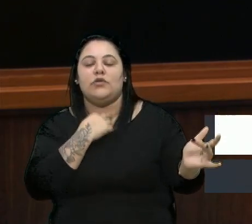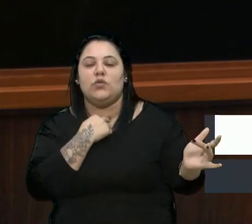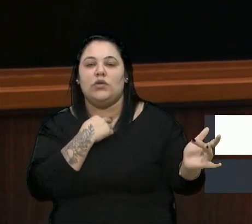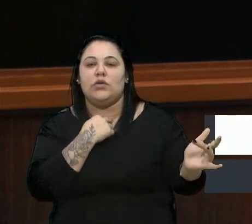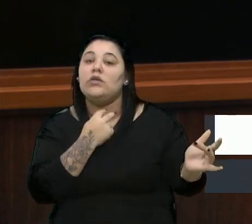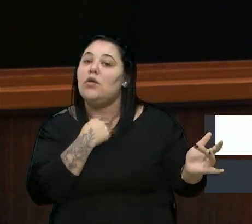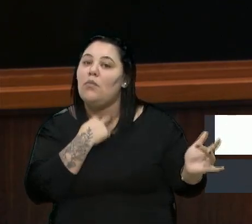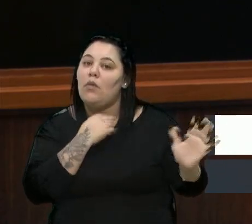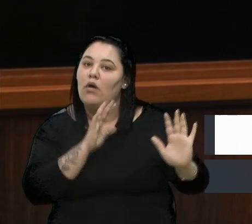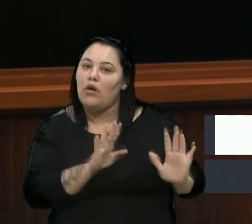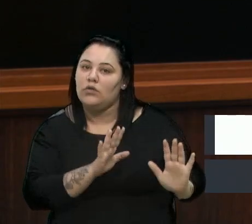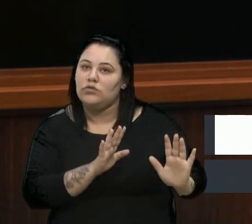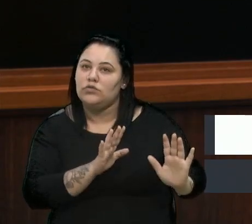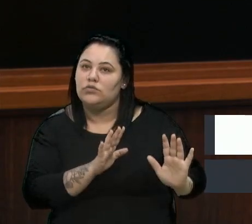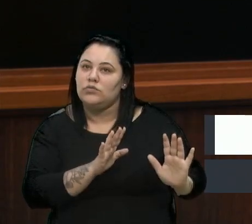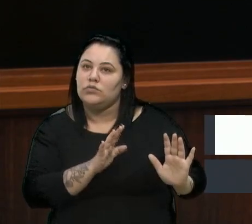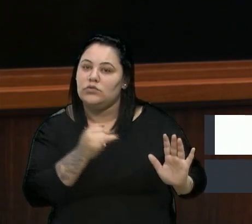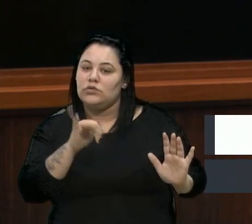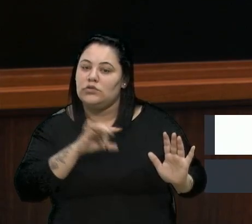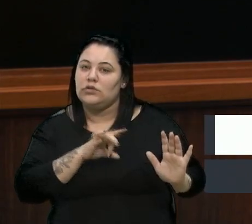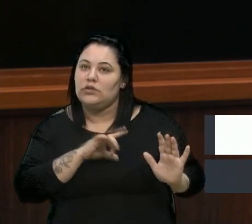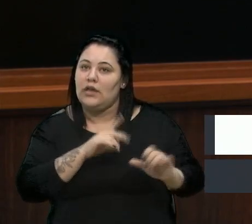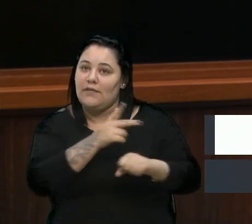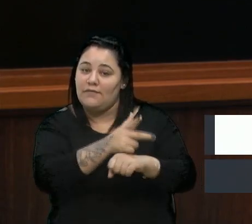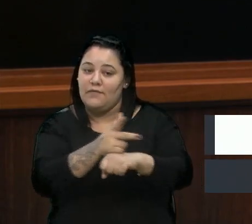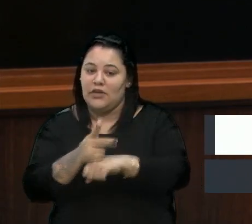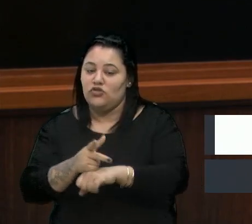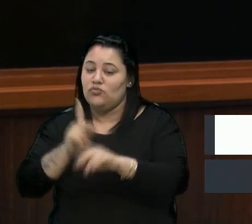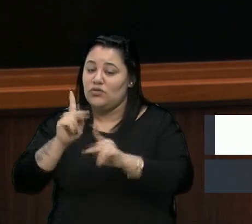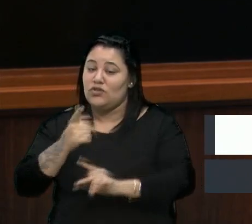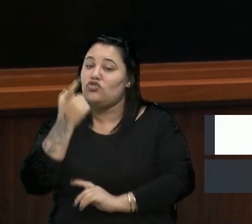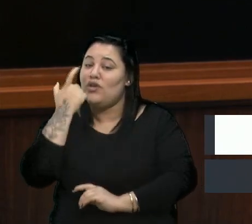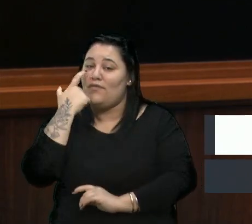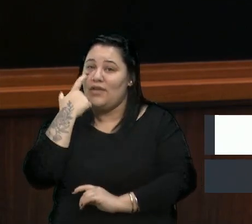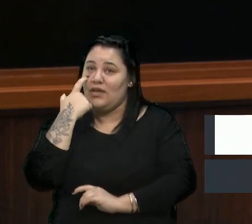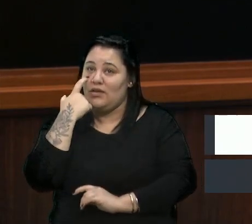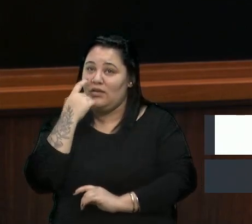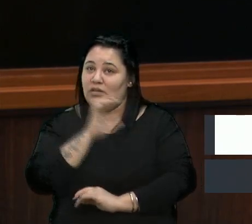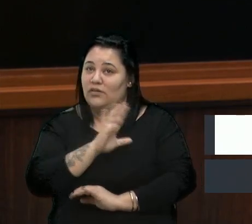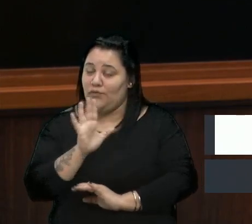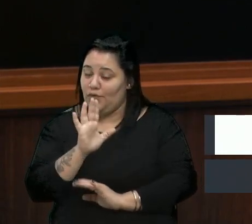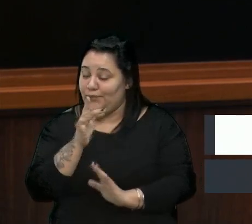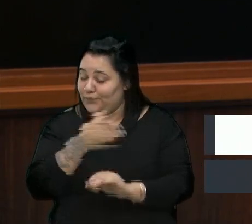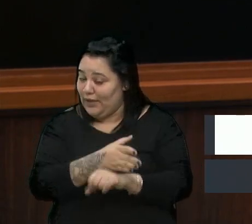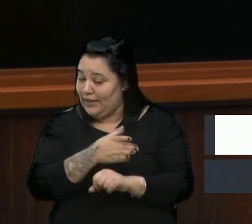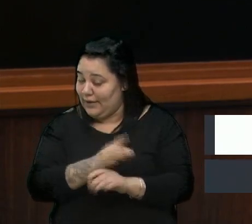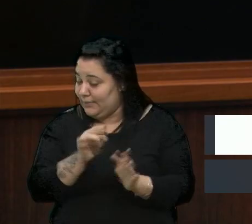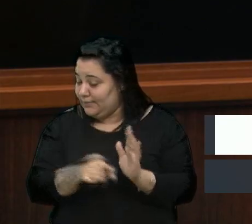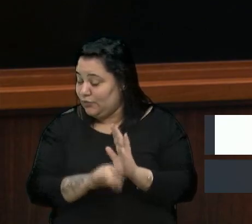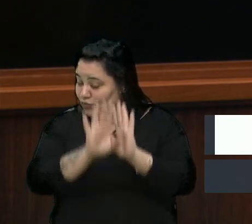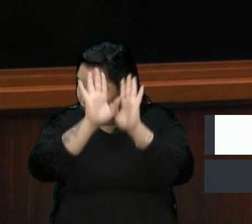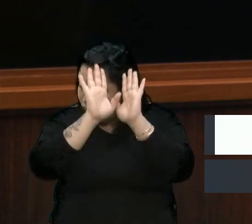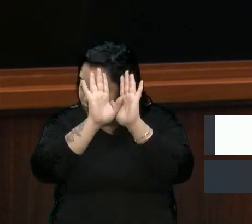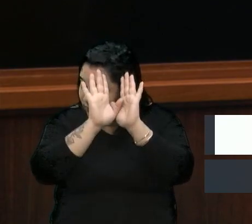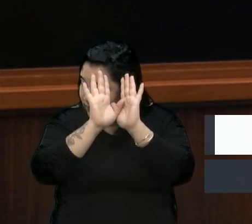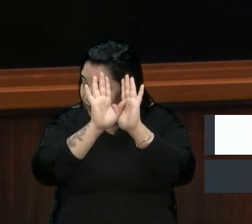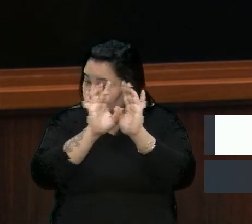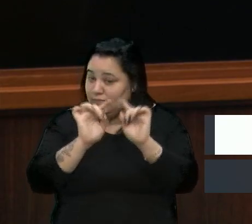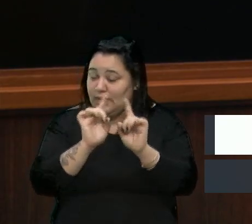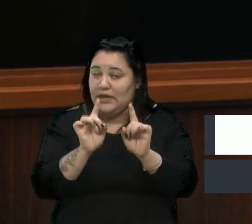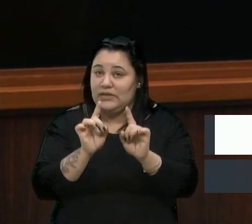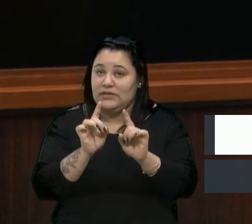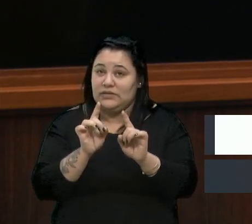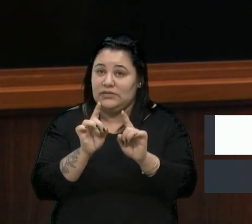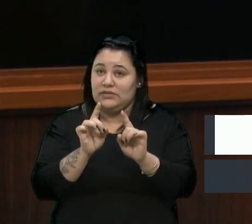tocar, como tem gente, tem vídeos que eu já vi, e não vou aqui dizer, mas de